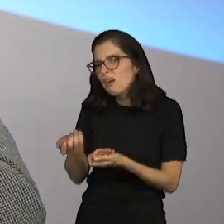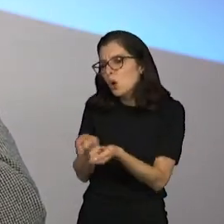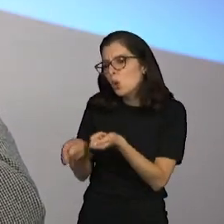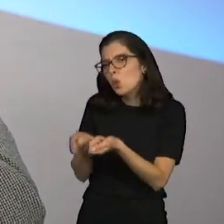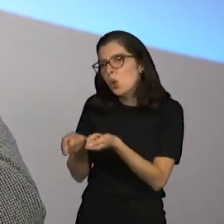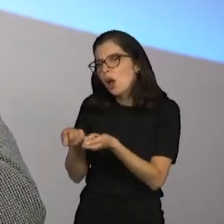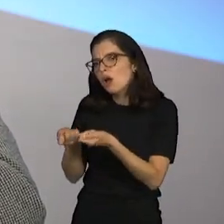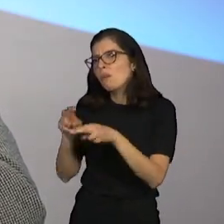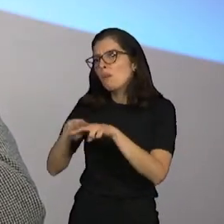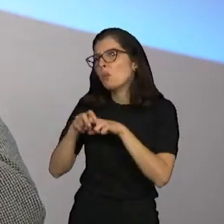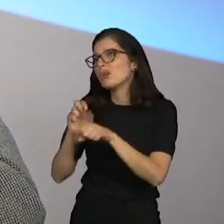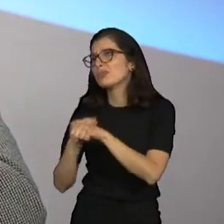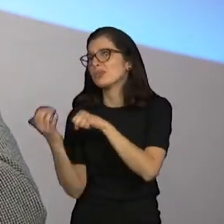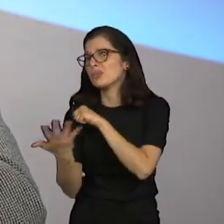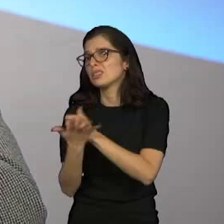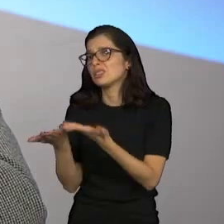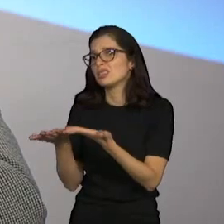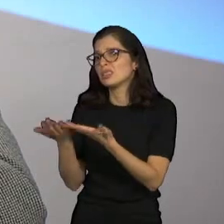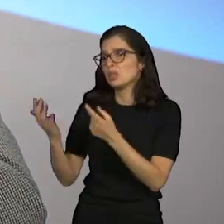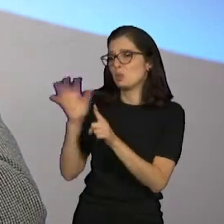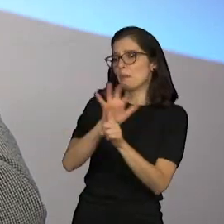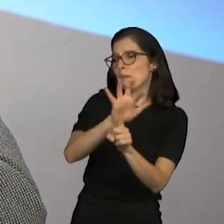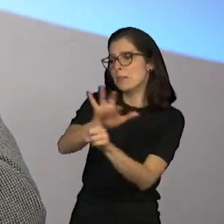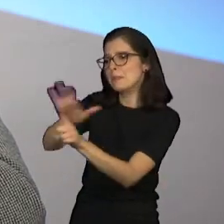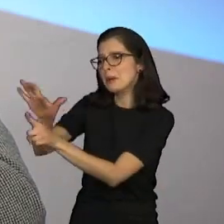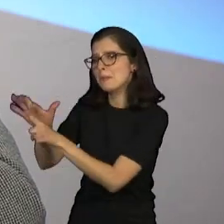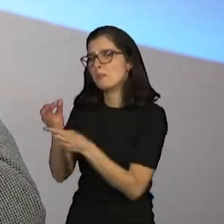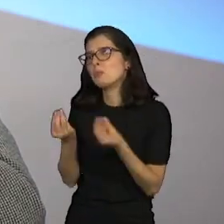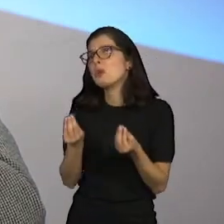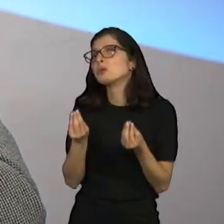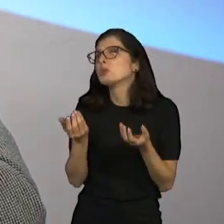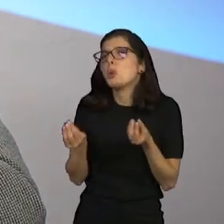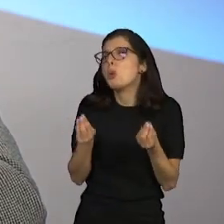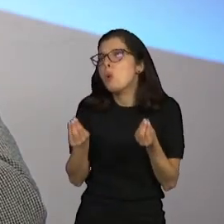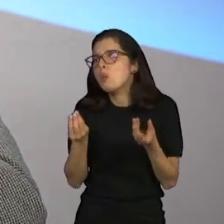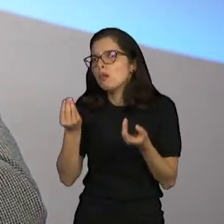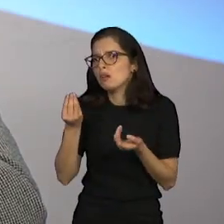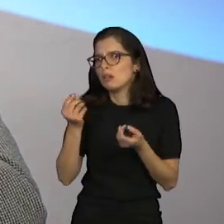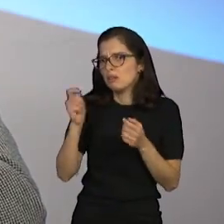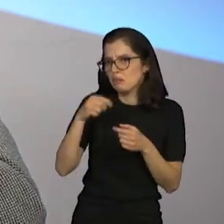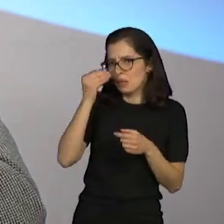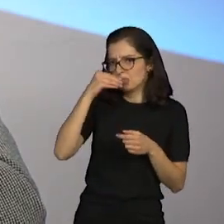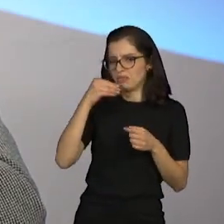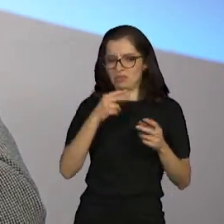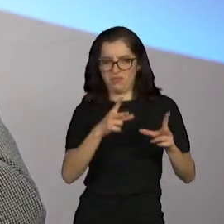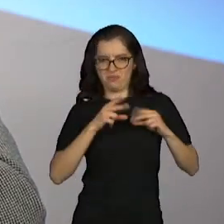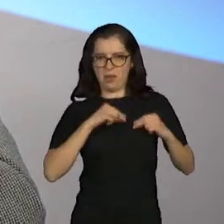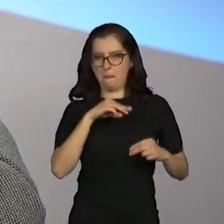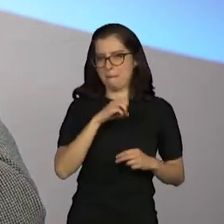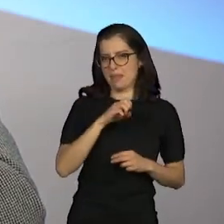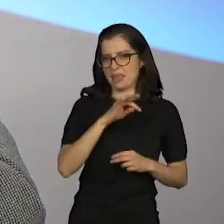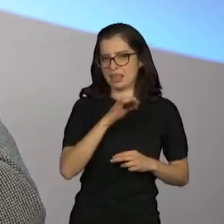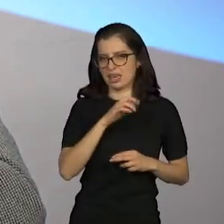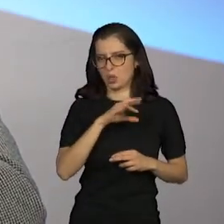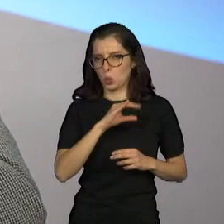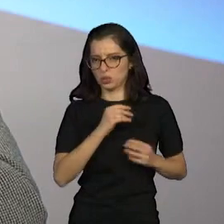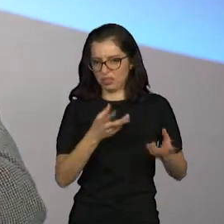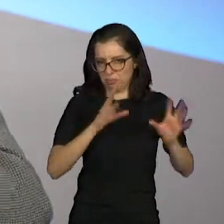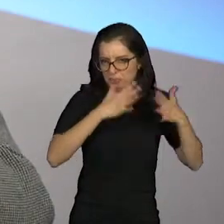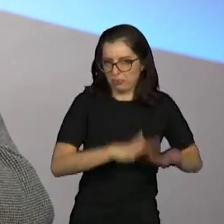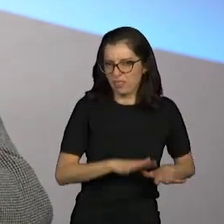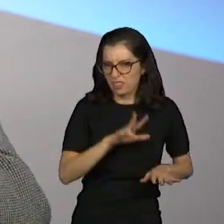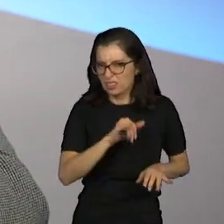podem ter efeitos sobre essa narrativa, enfraquecer essa narrativa na medida em que fica evidente que